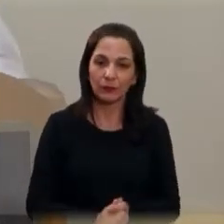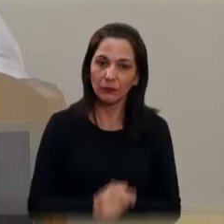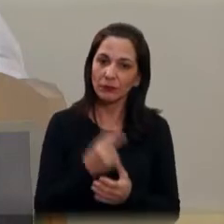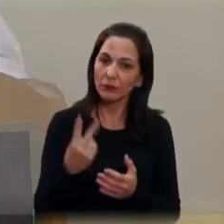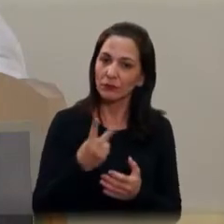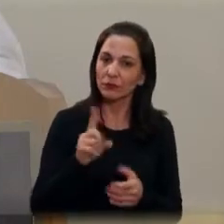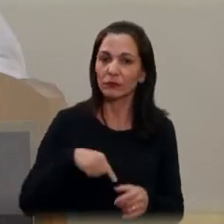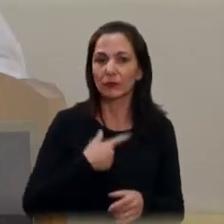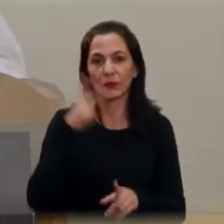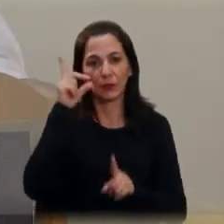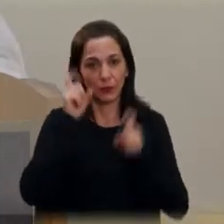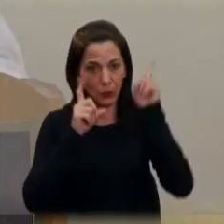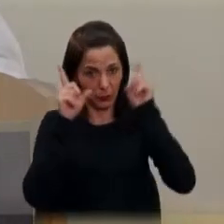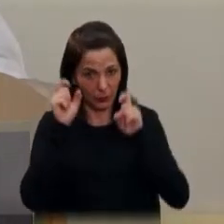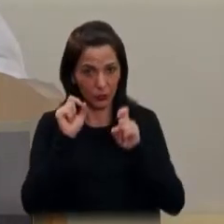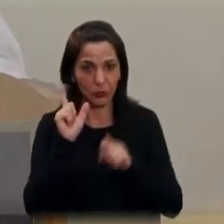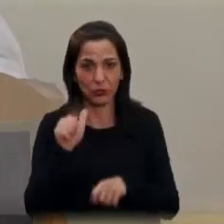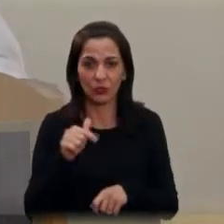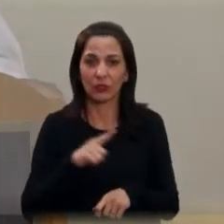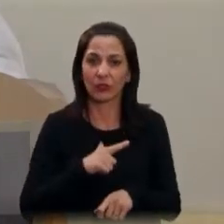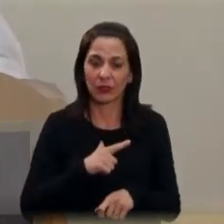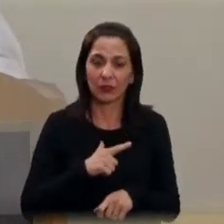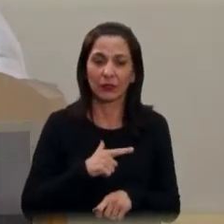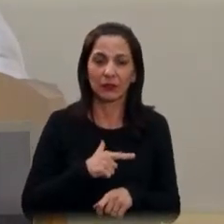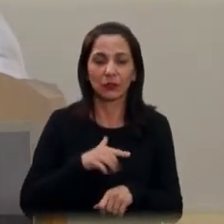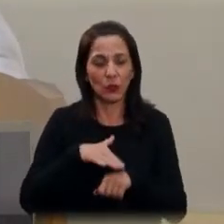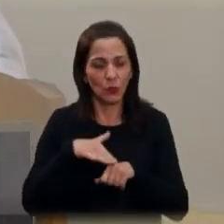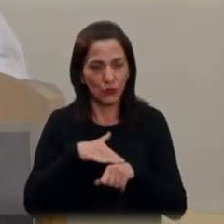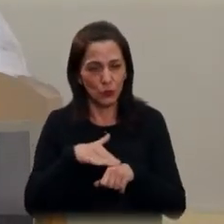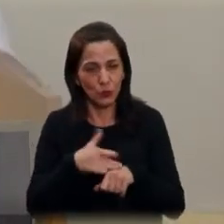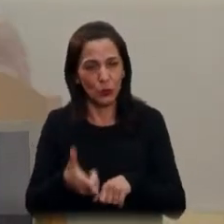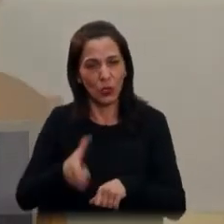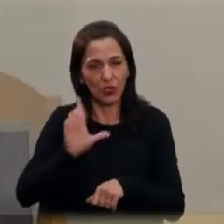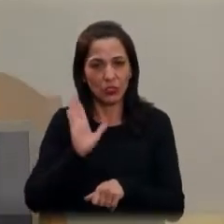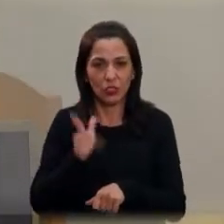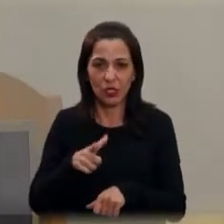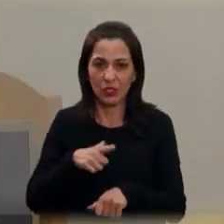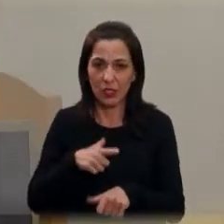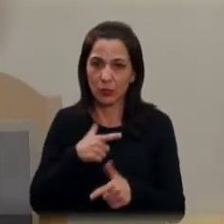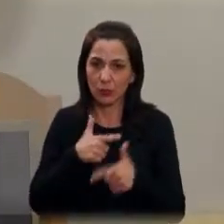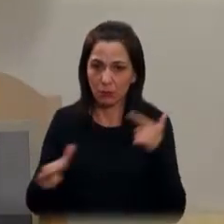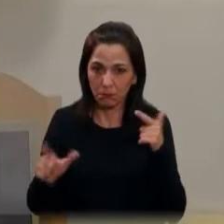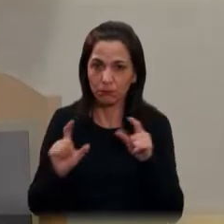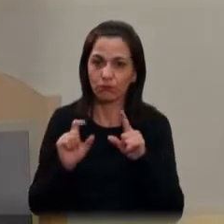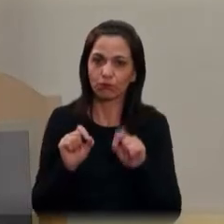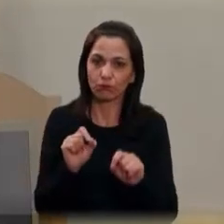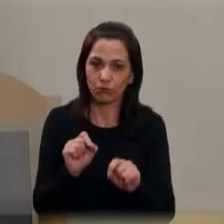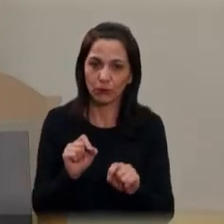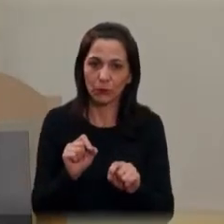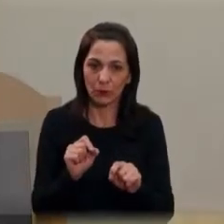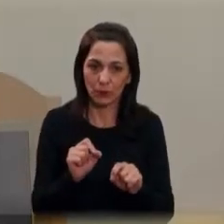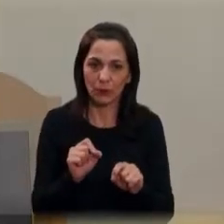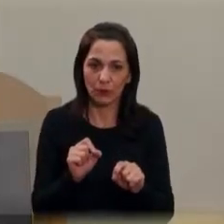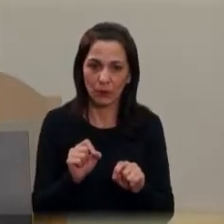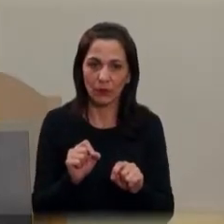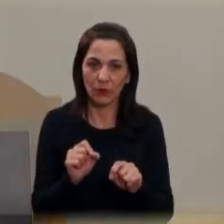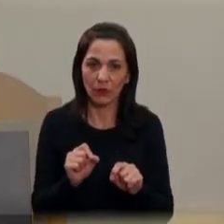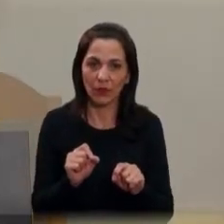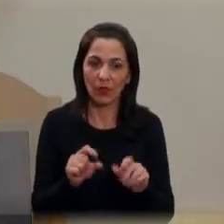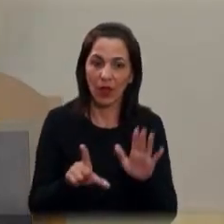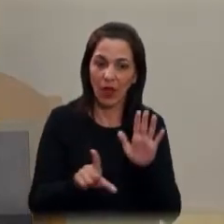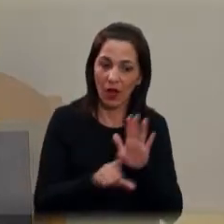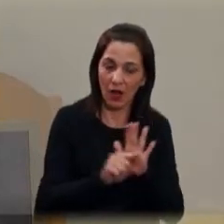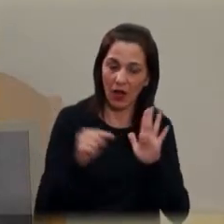tínhamos uma preocupação, nós vereadores, já vinha conversando isso há muito tempo, coronel, relativo a quando você faz a